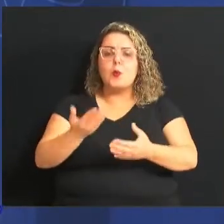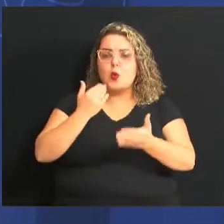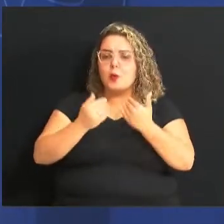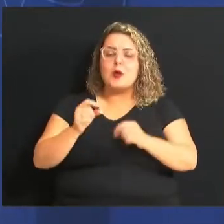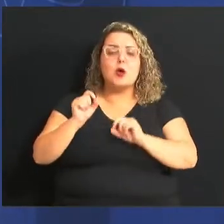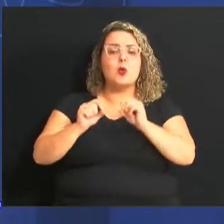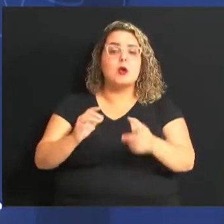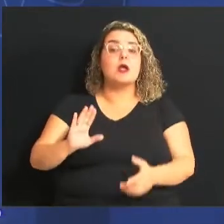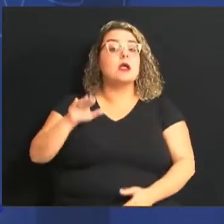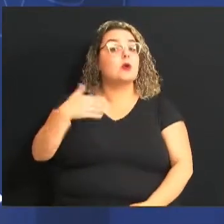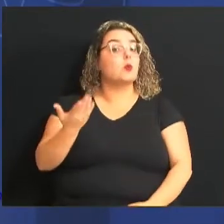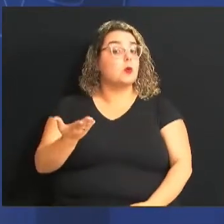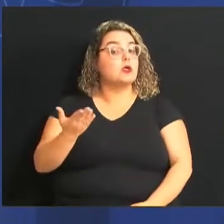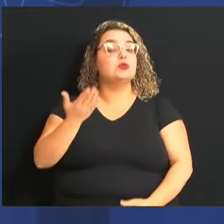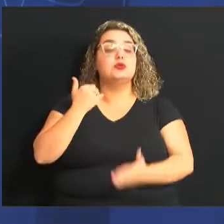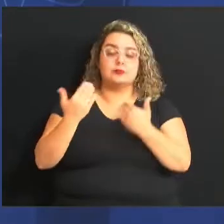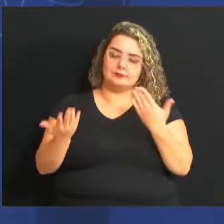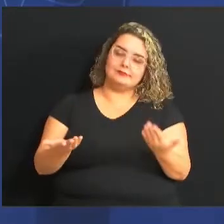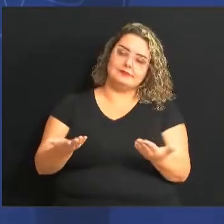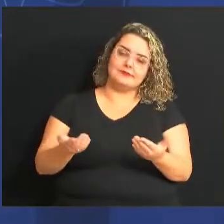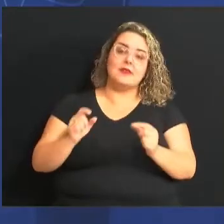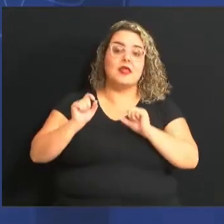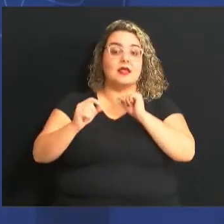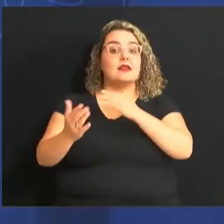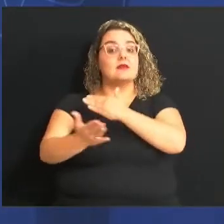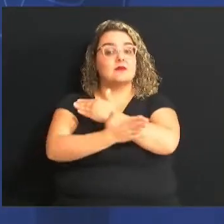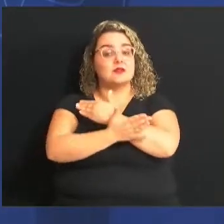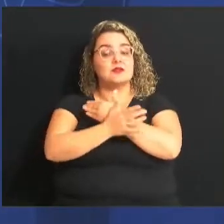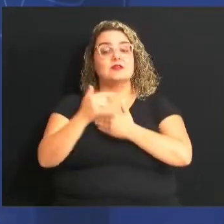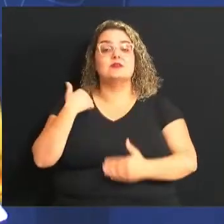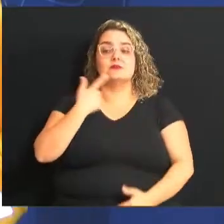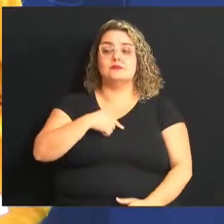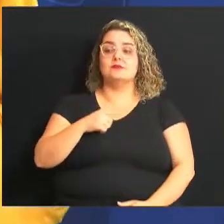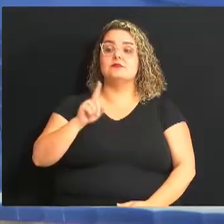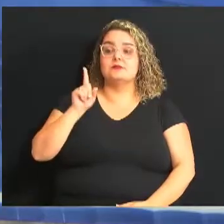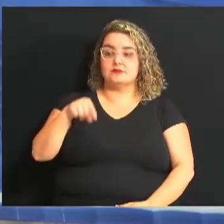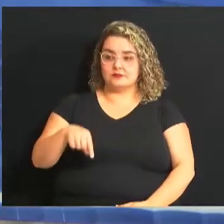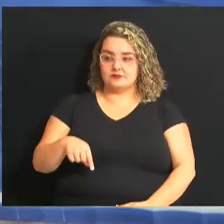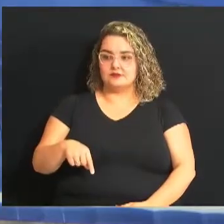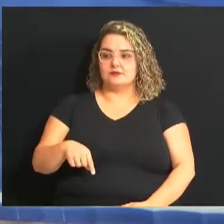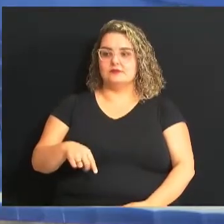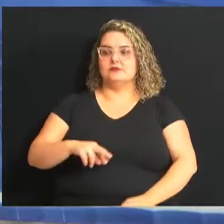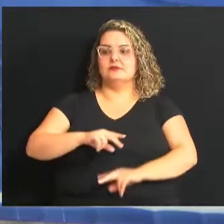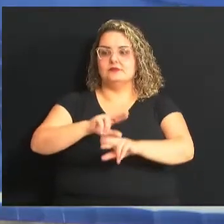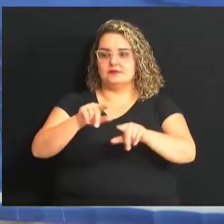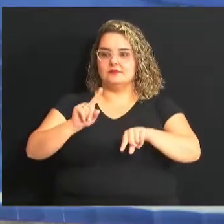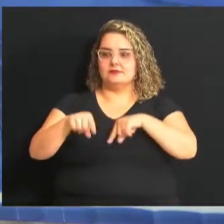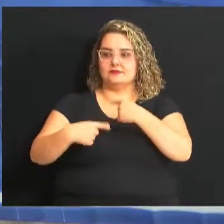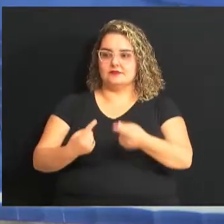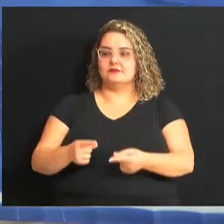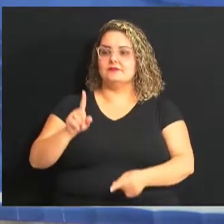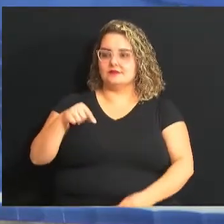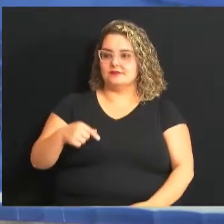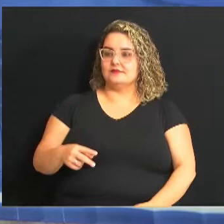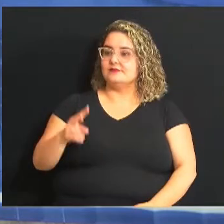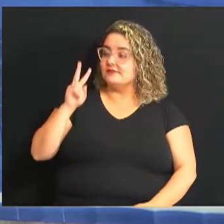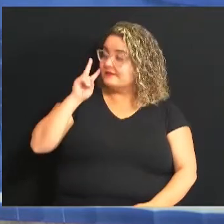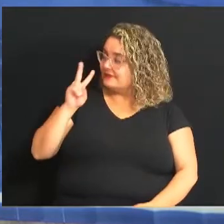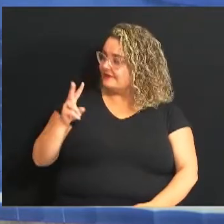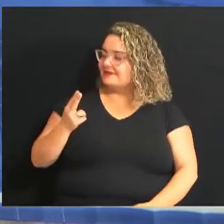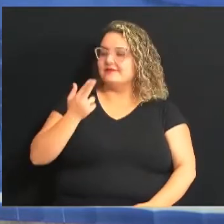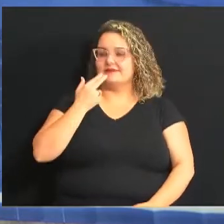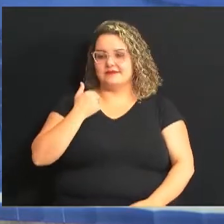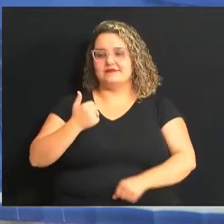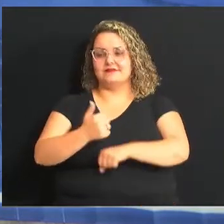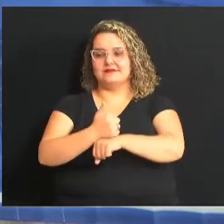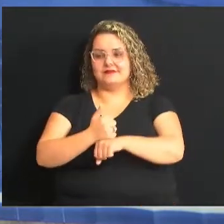quando comer, enfim, quem vai ajudar a gente a responder essas perguntas e várias outras olha só, o nutricionista que está aqui na